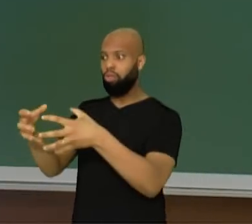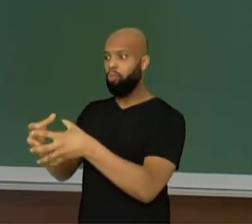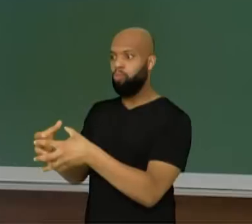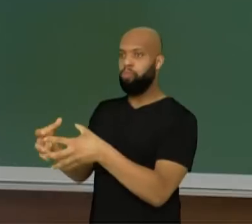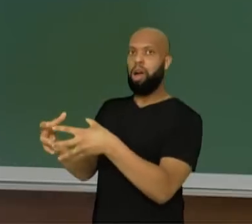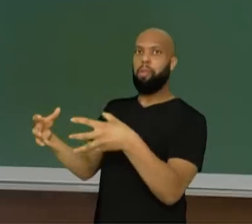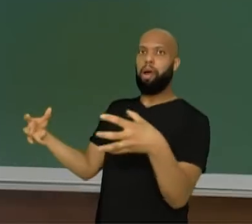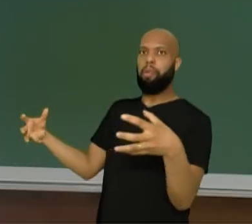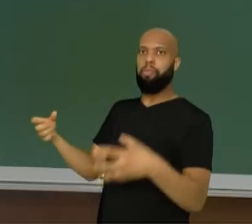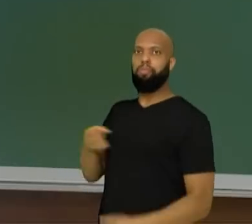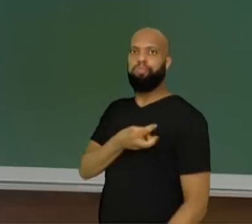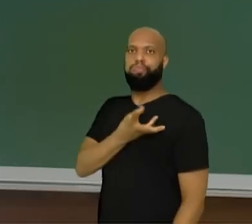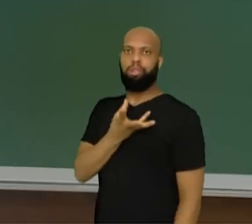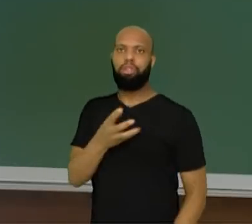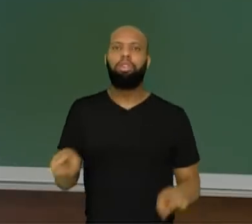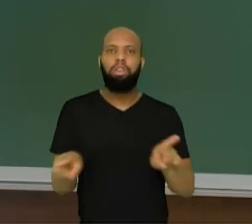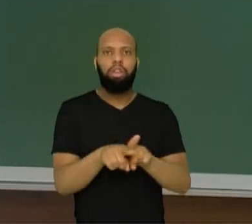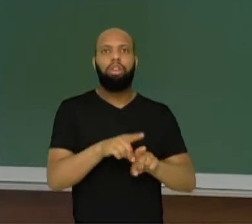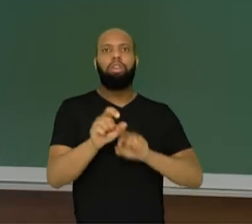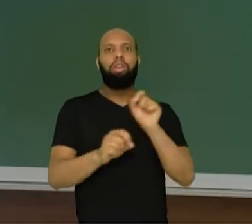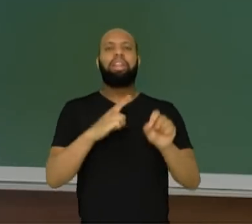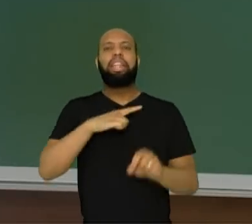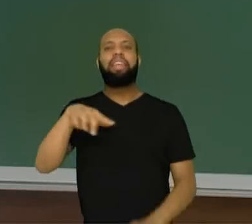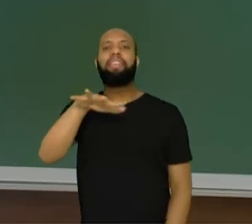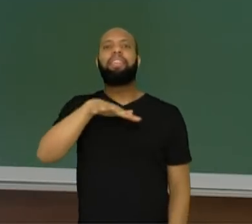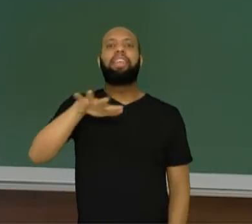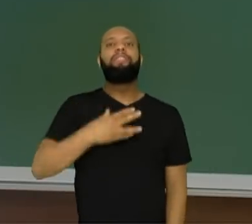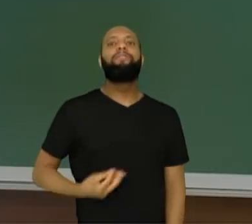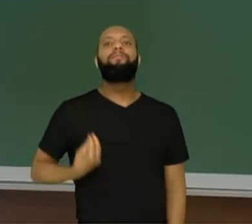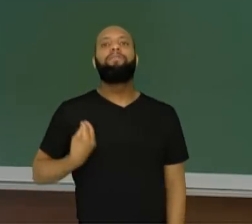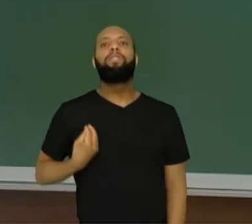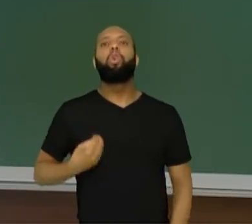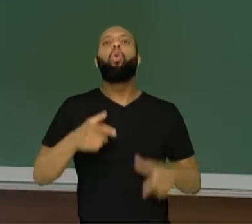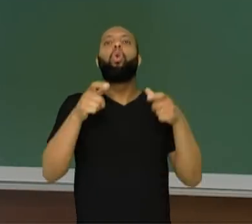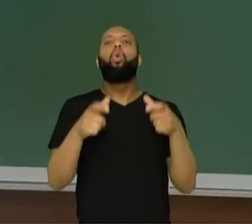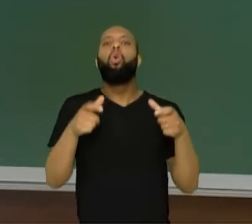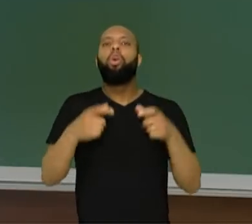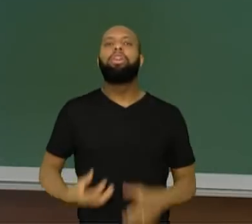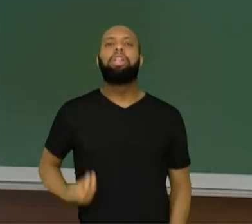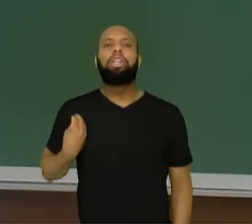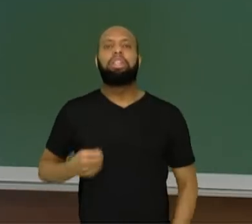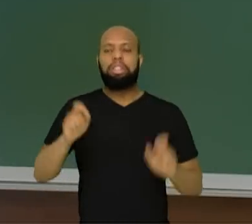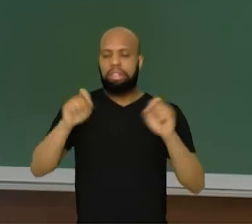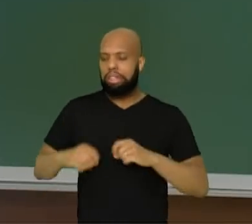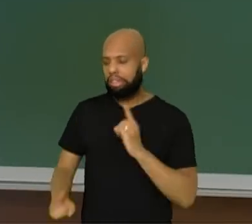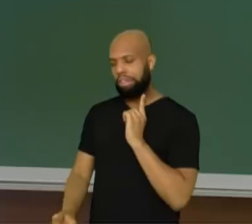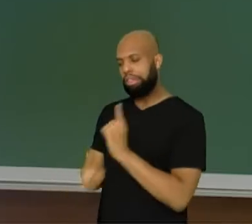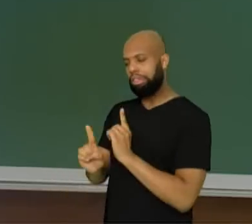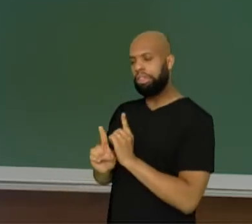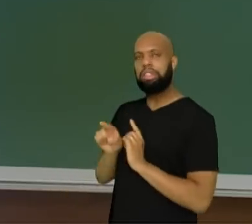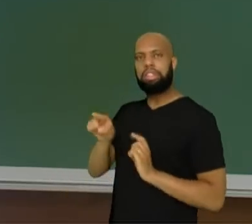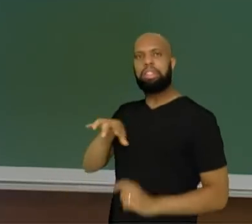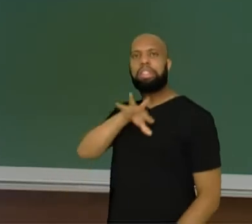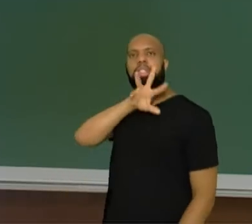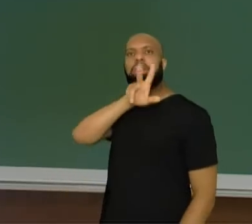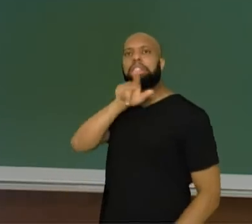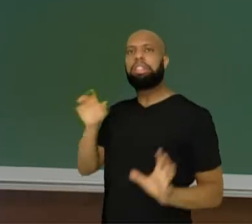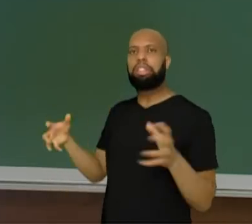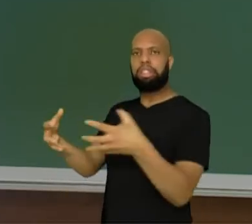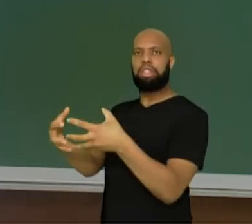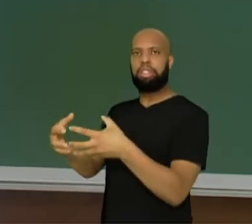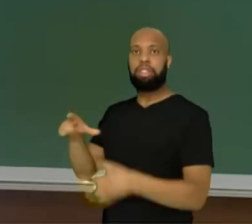bastante numeroso. E qual é o seu habitat? Onde que nós encontramos os nematóides? Lembra? No